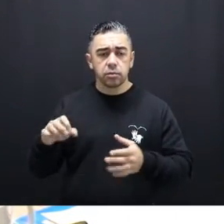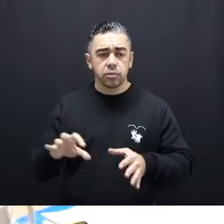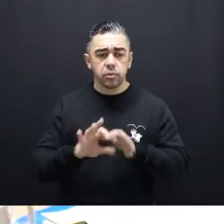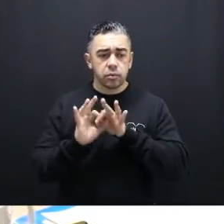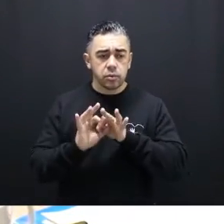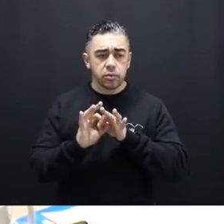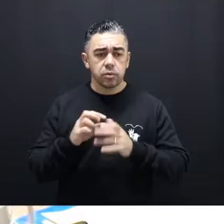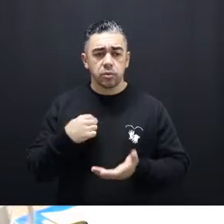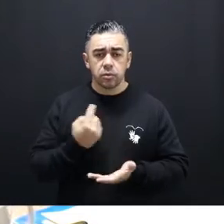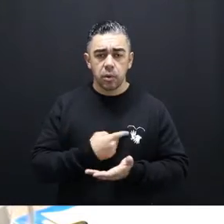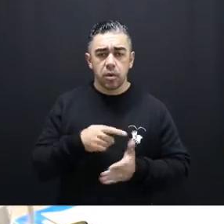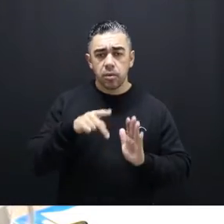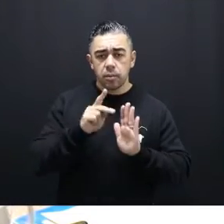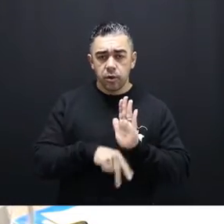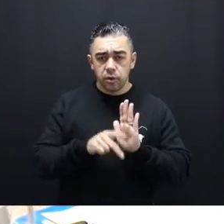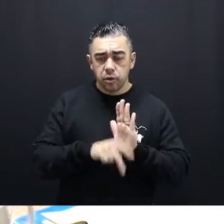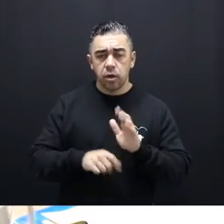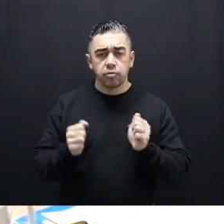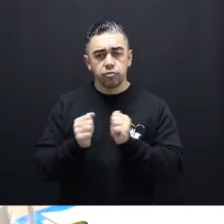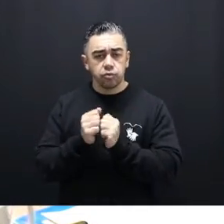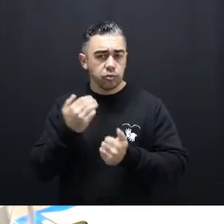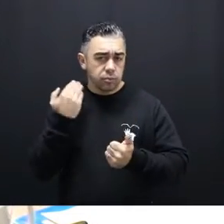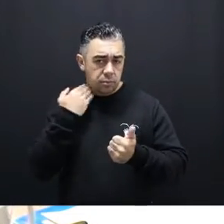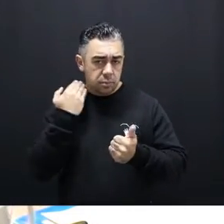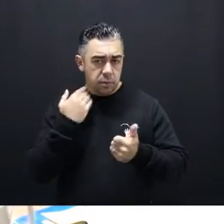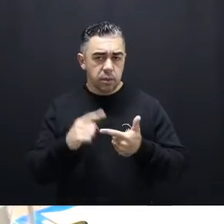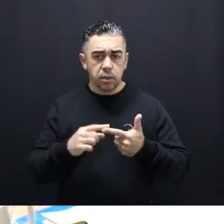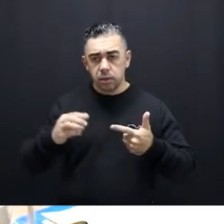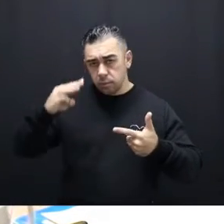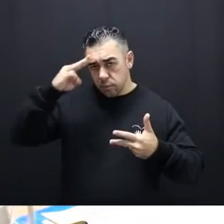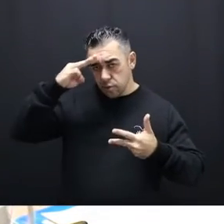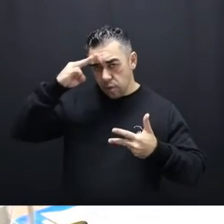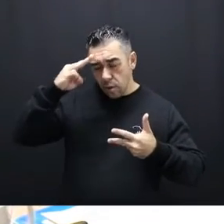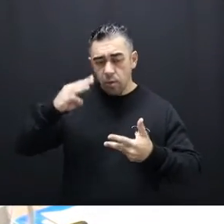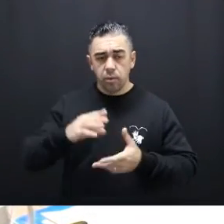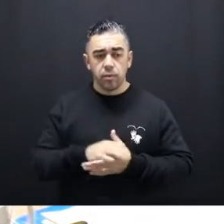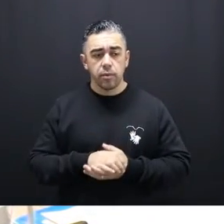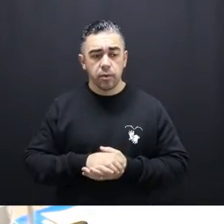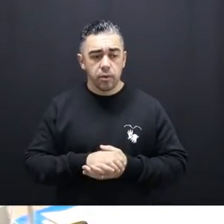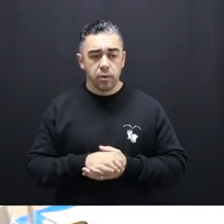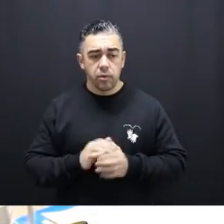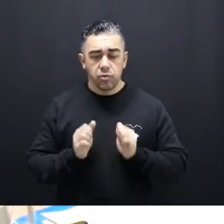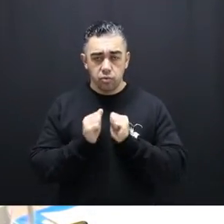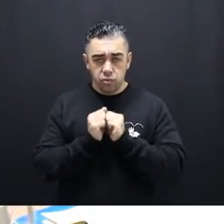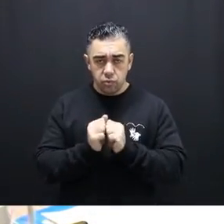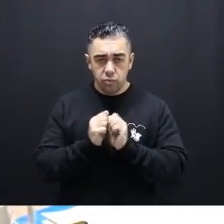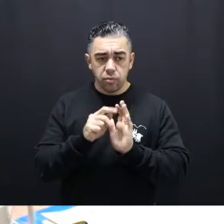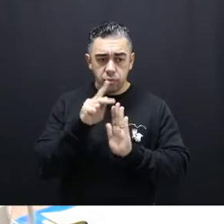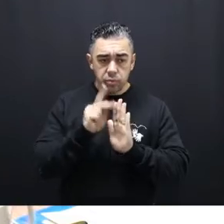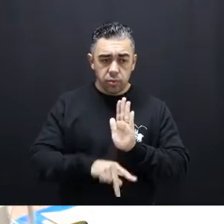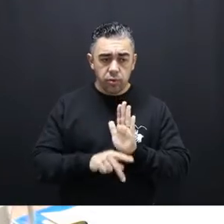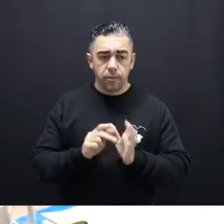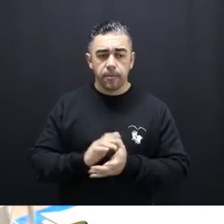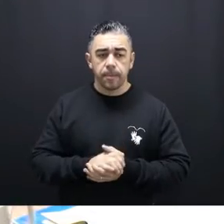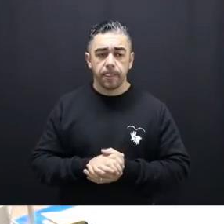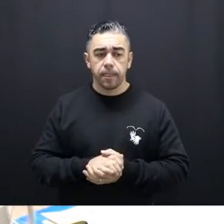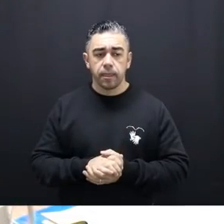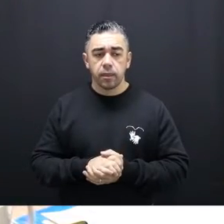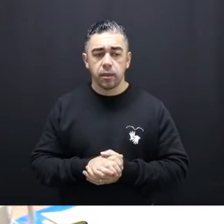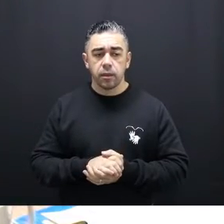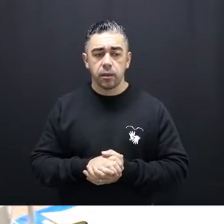junto esse esse projeto o vereador Bira do banco o vereador delegado Michel né estão juntos nesse projeto